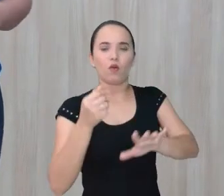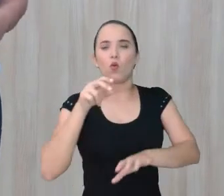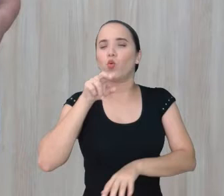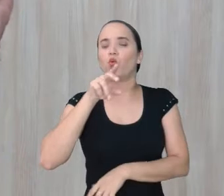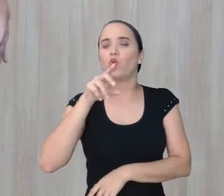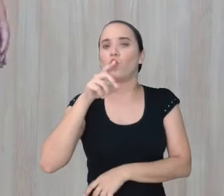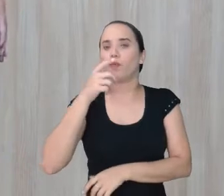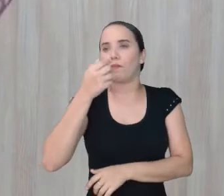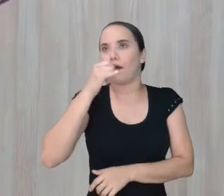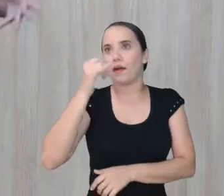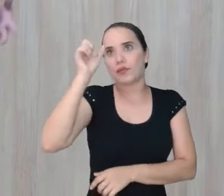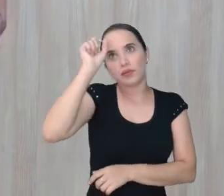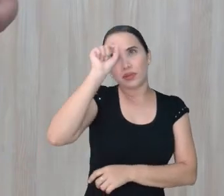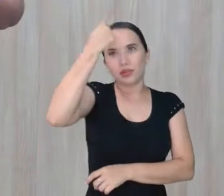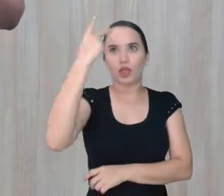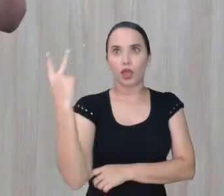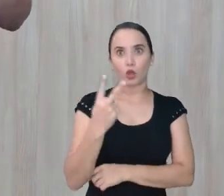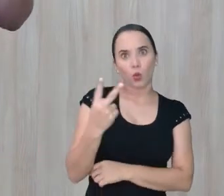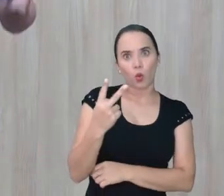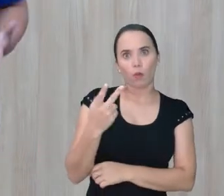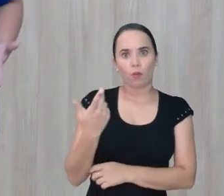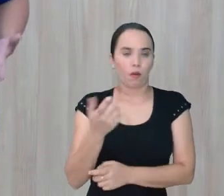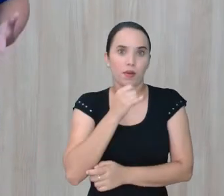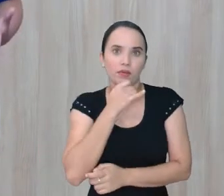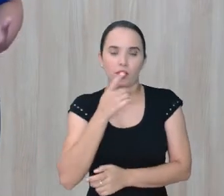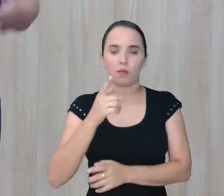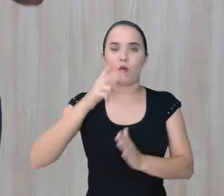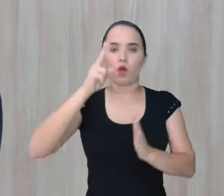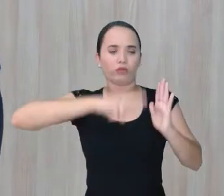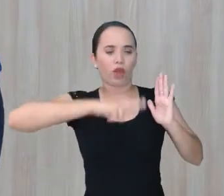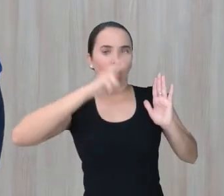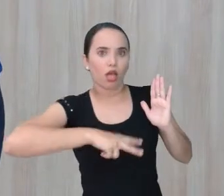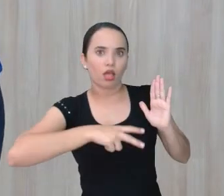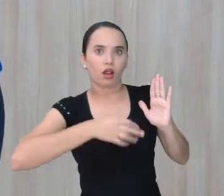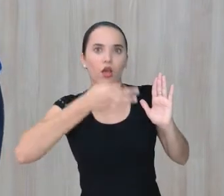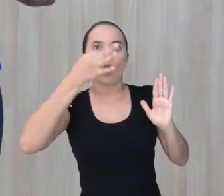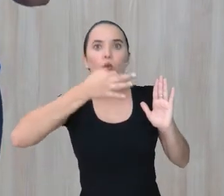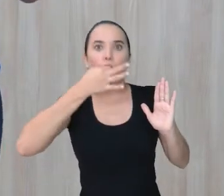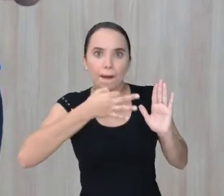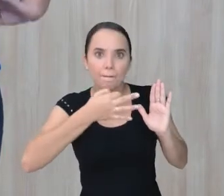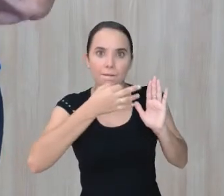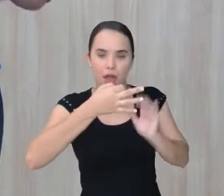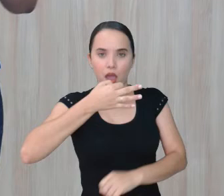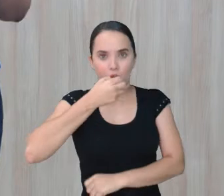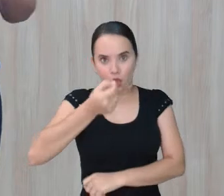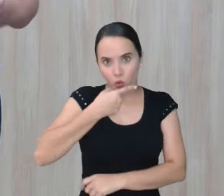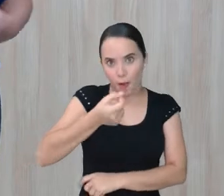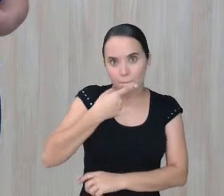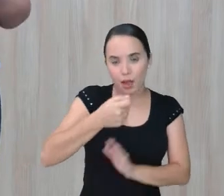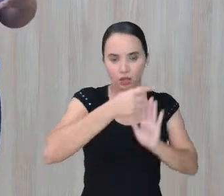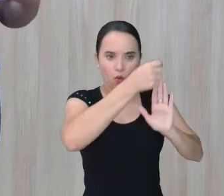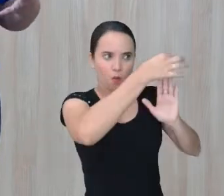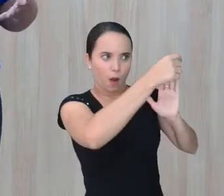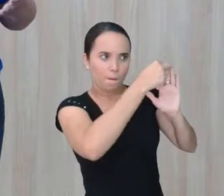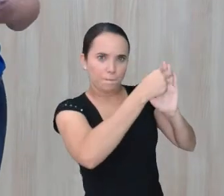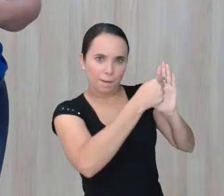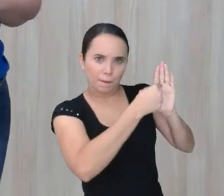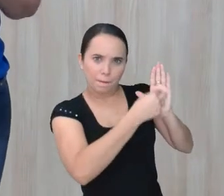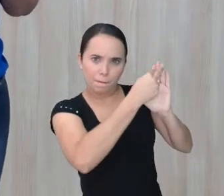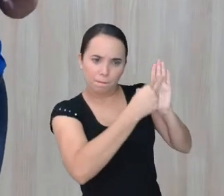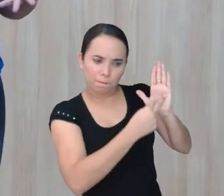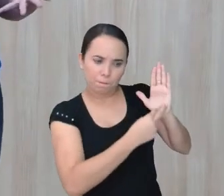falei da bula de remédio. Se a gente fosse ler uma bula de remédio e a gente encontrasse aí uma linguagem